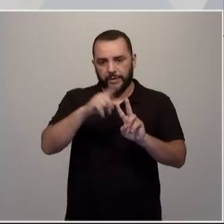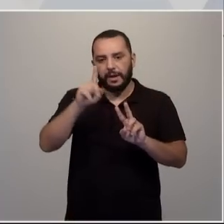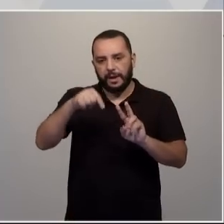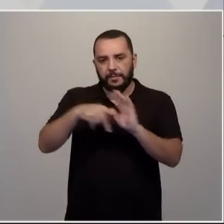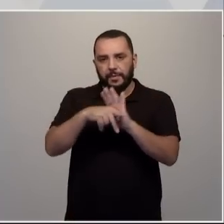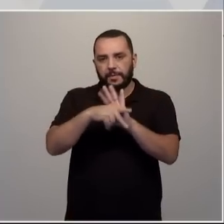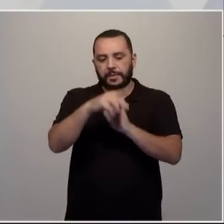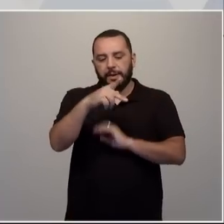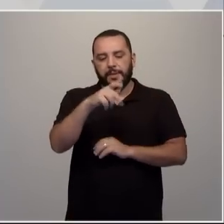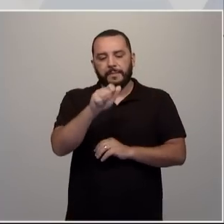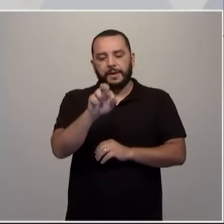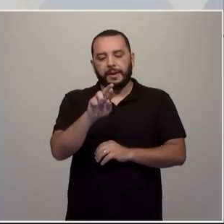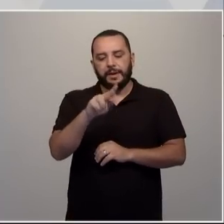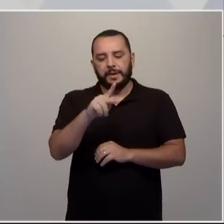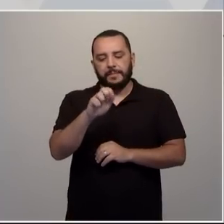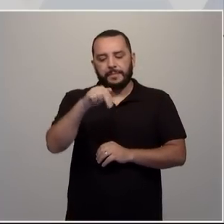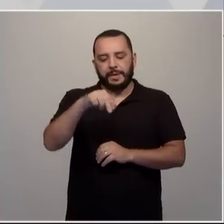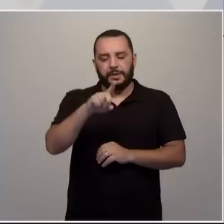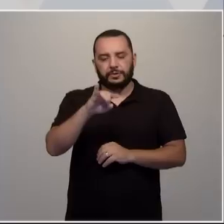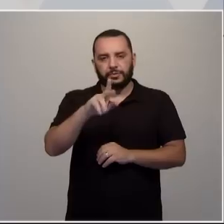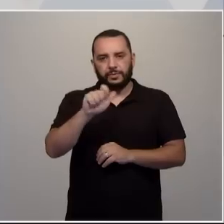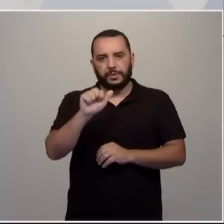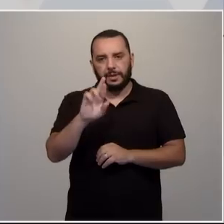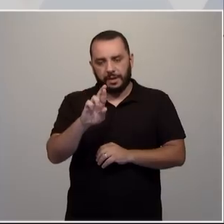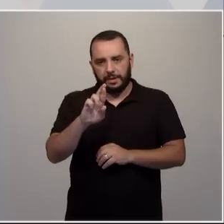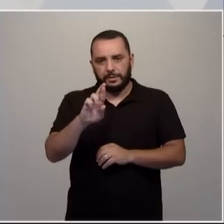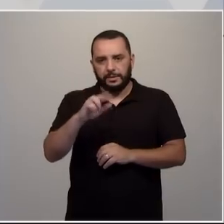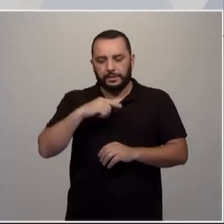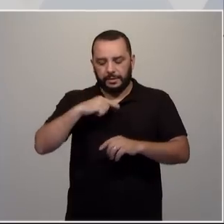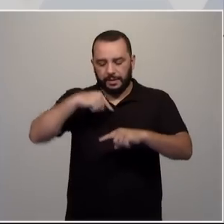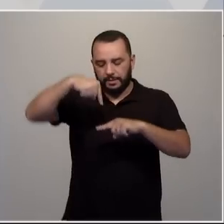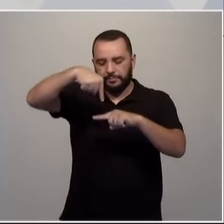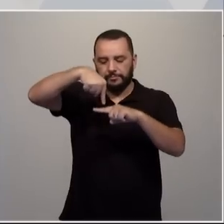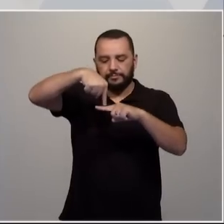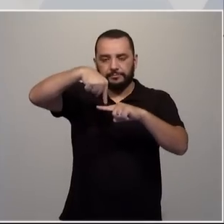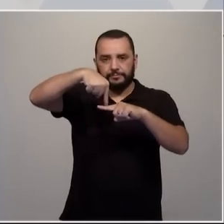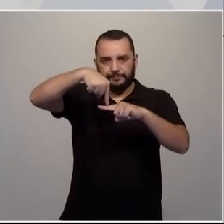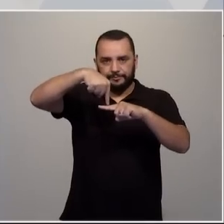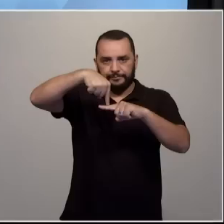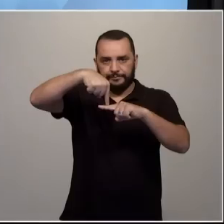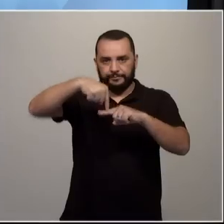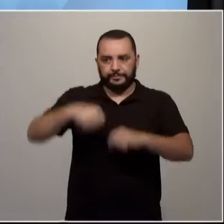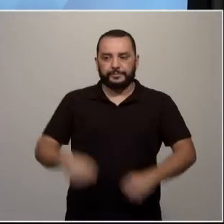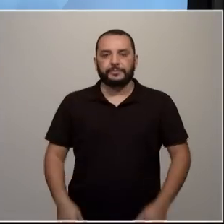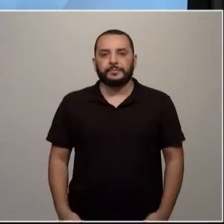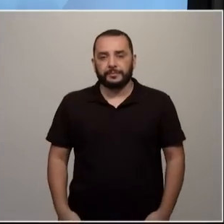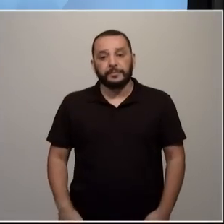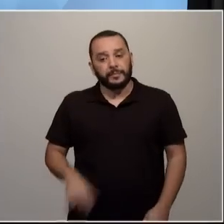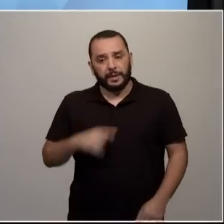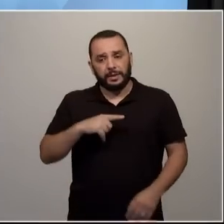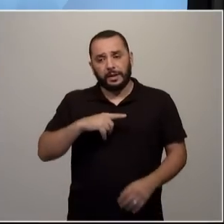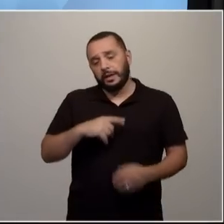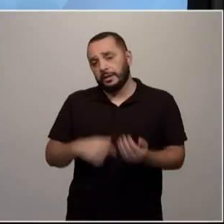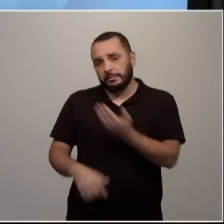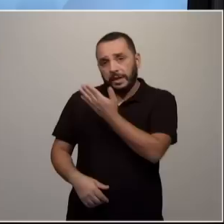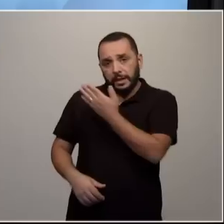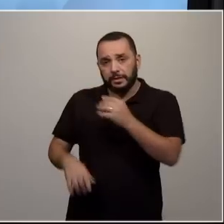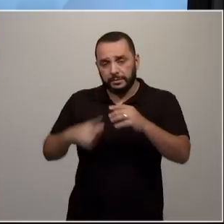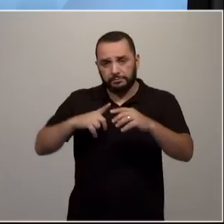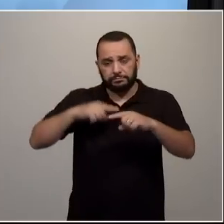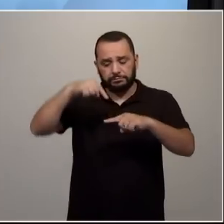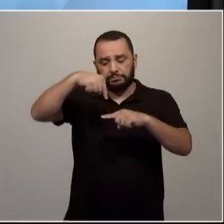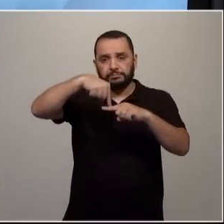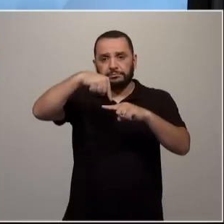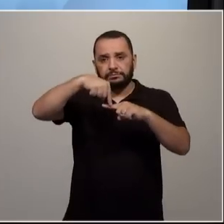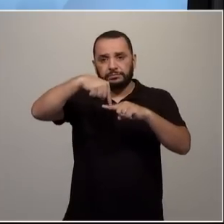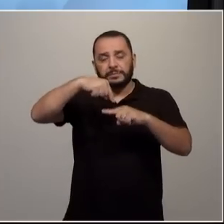perpendiculares. Observe que eu não consigo descobrir o A e B, porque eu dei uma condição só, esse perpendicularismo, e